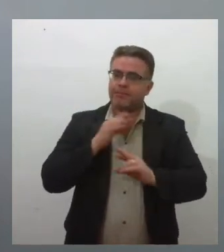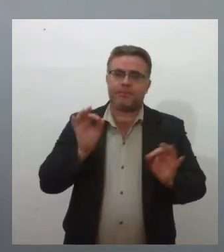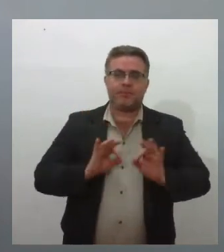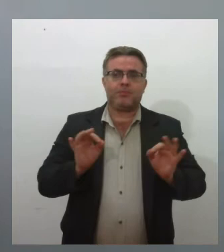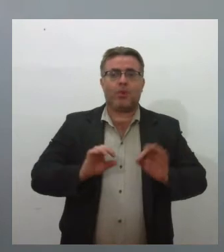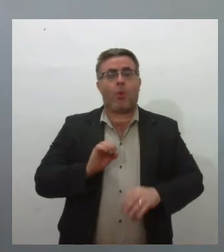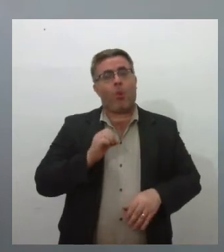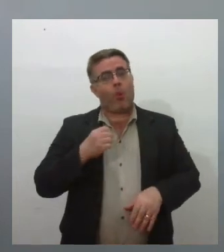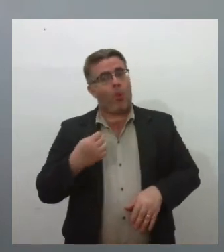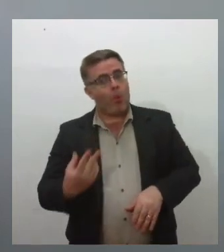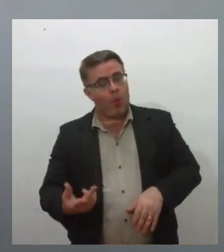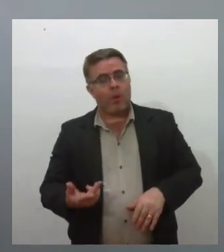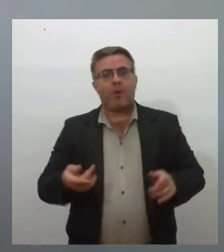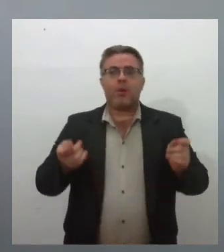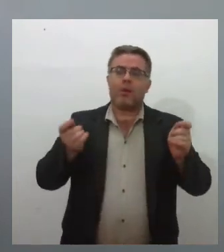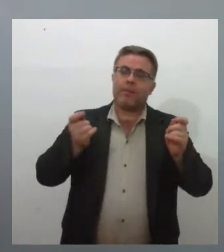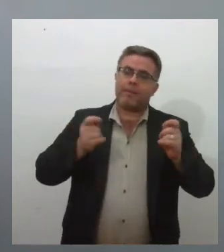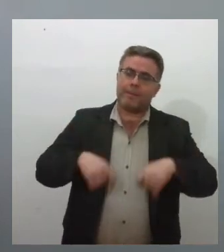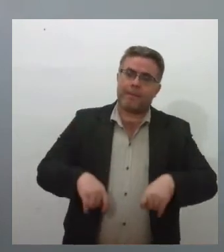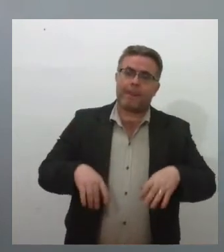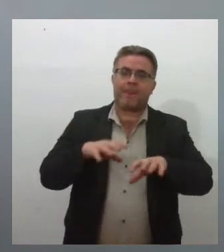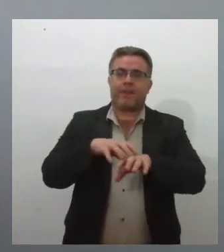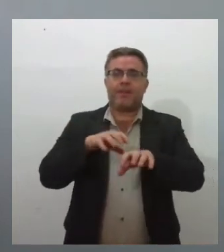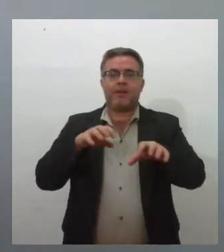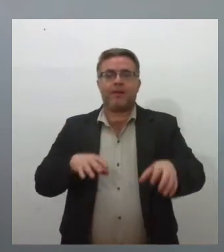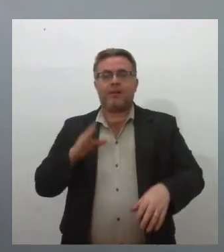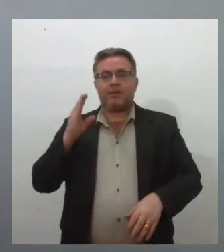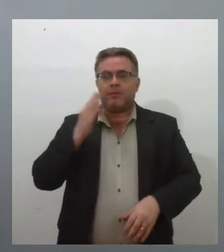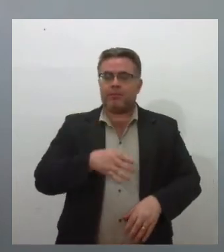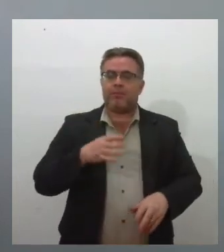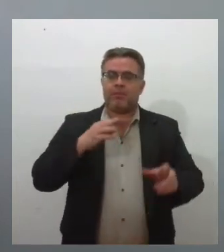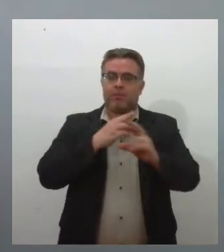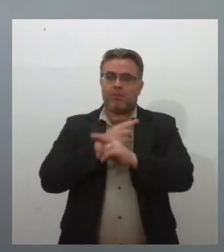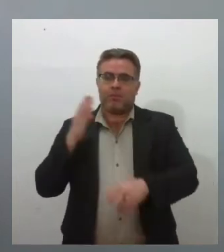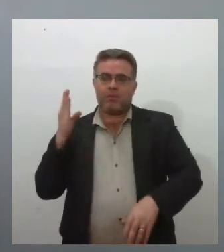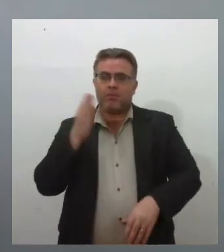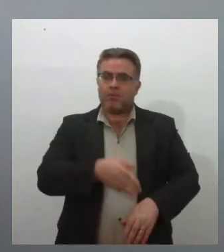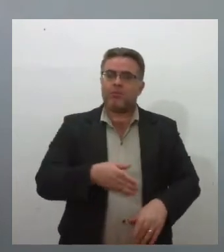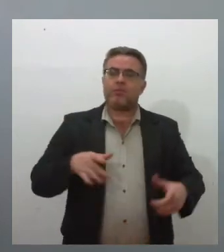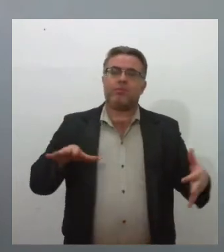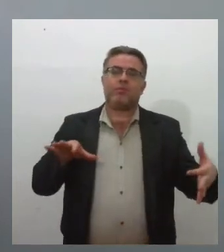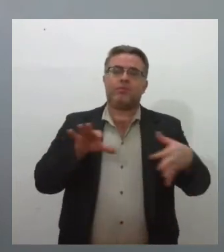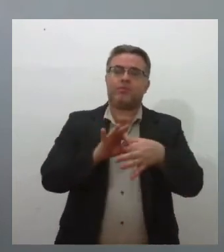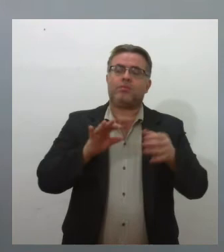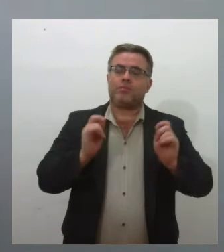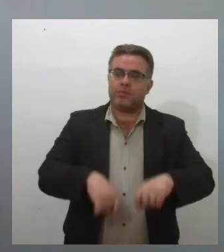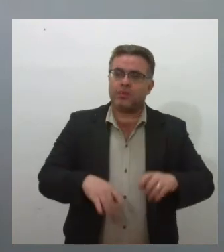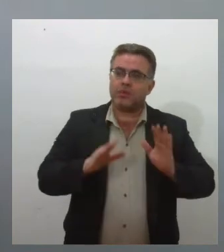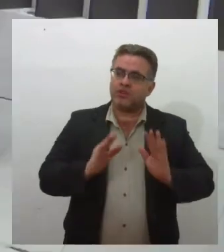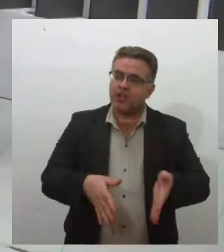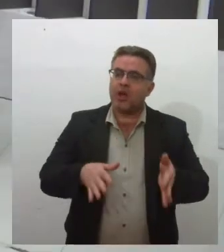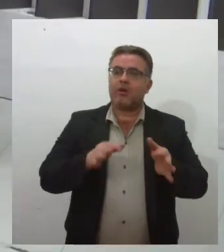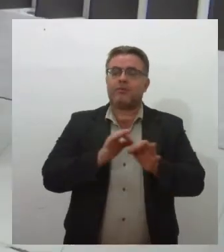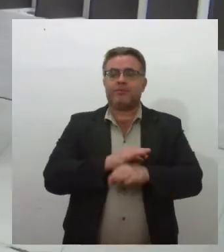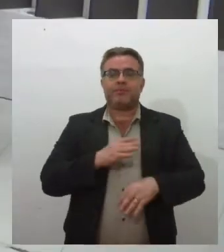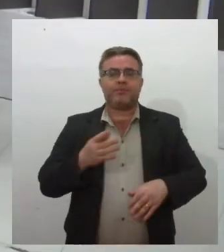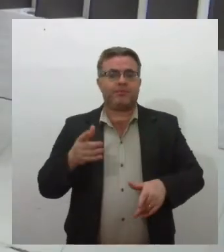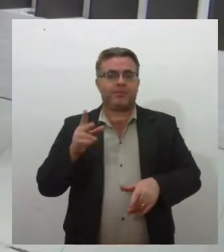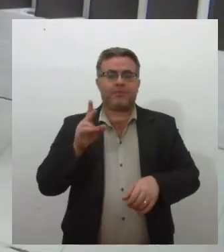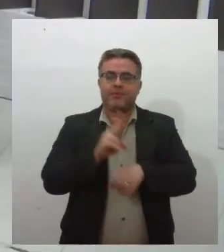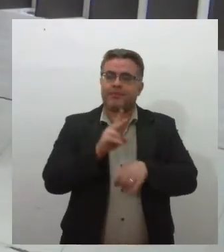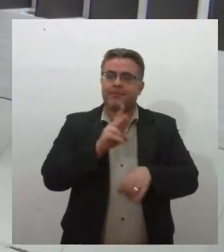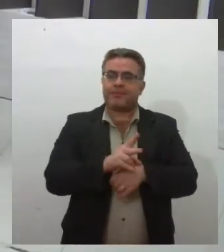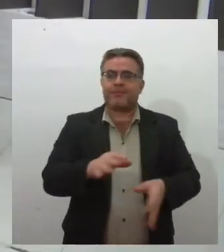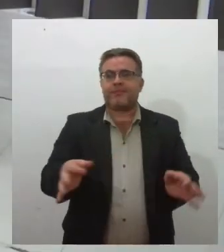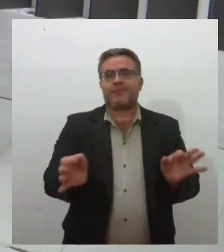ou pela atuação direta da Receita Federal com o município, cujos serviços serão